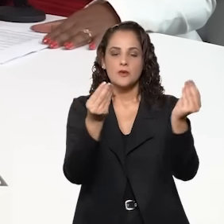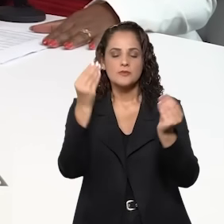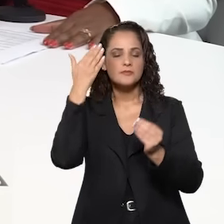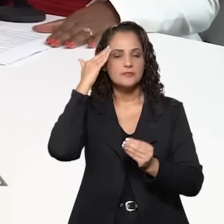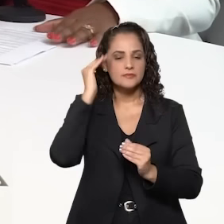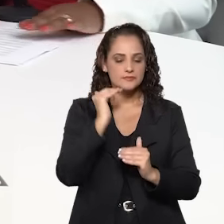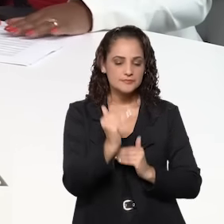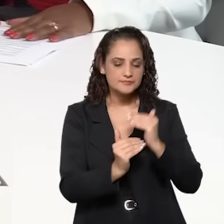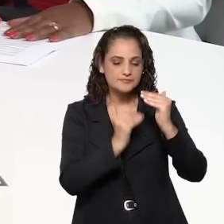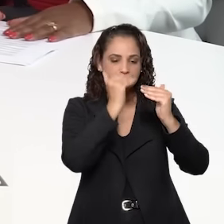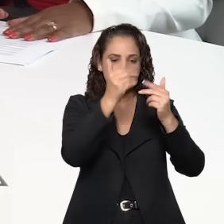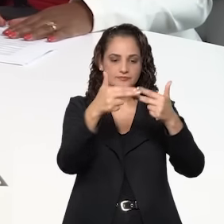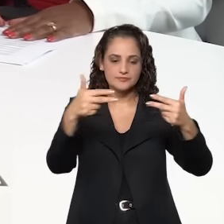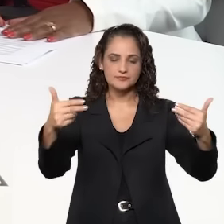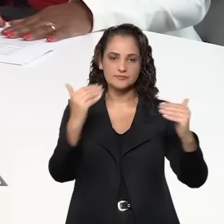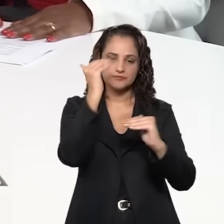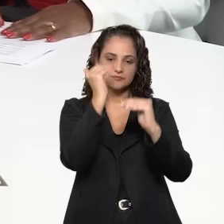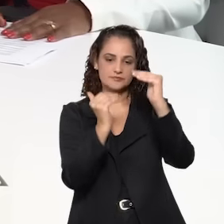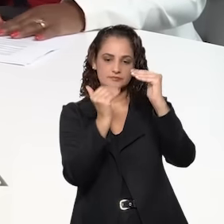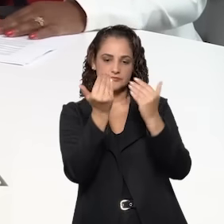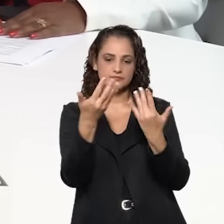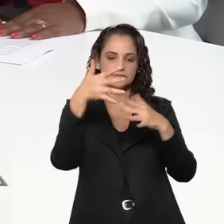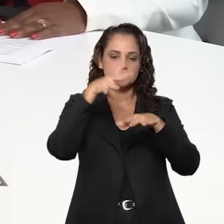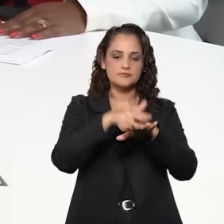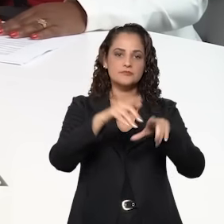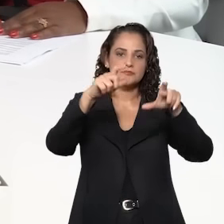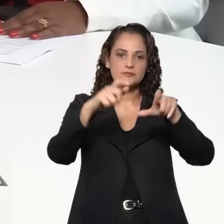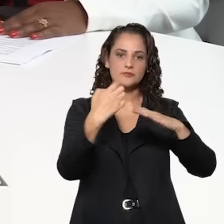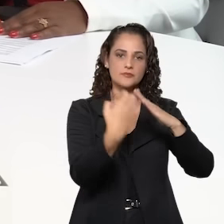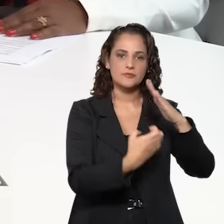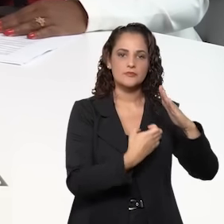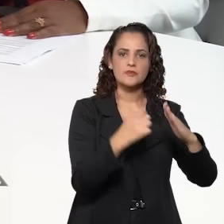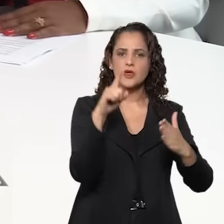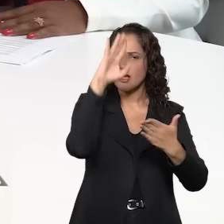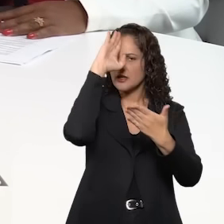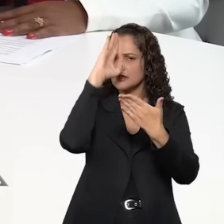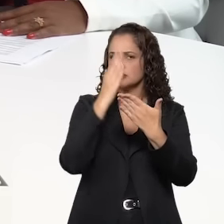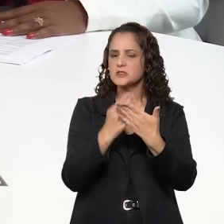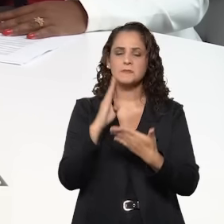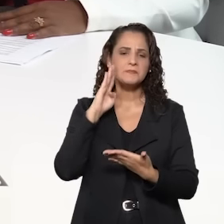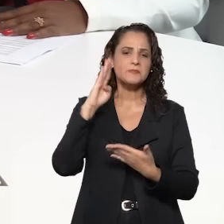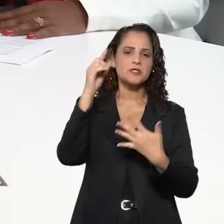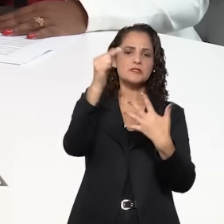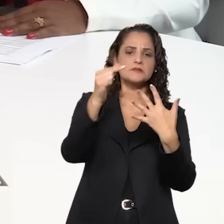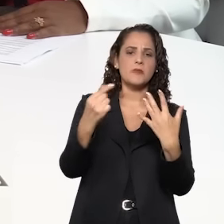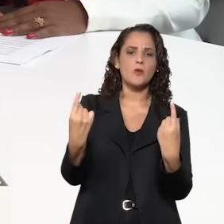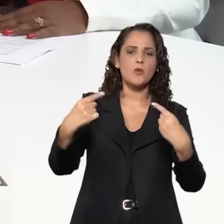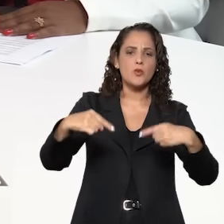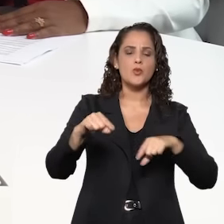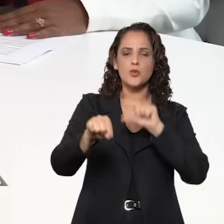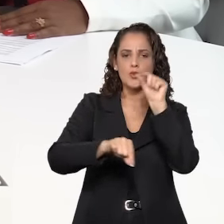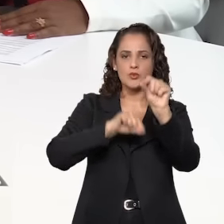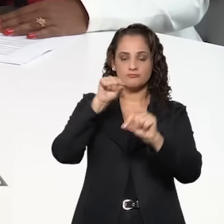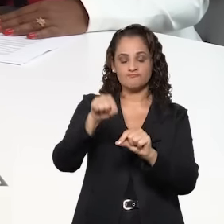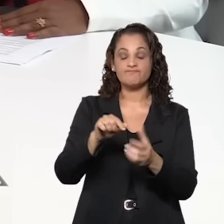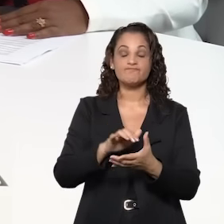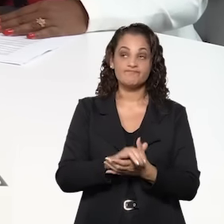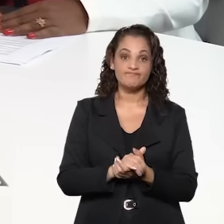avanço de diversidade Equidade e inclusão no ambiente corporativo e quais Você acredita que sejam os principais desafios